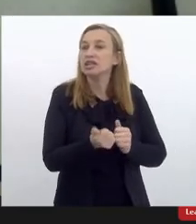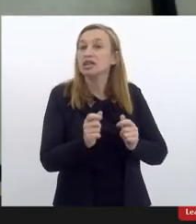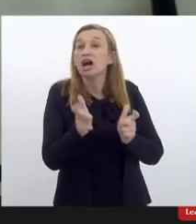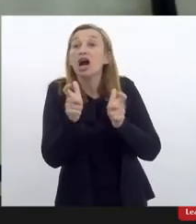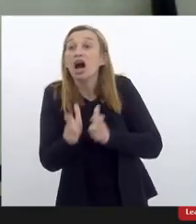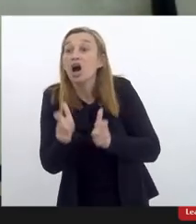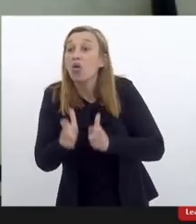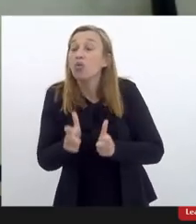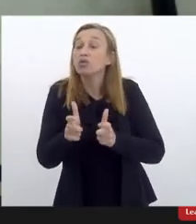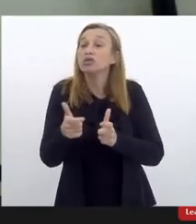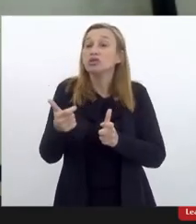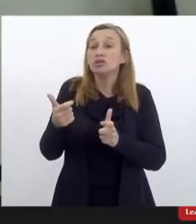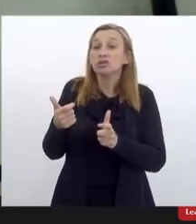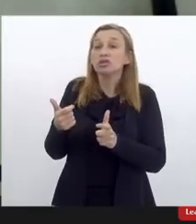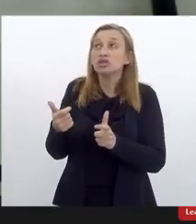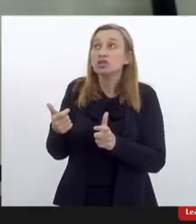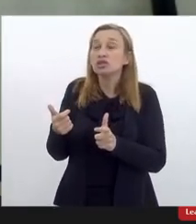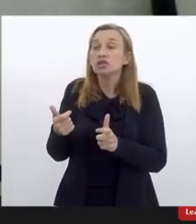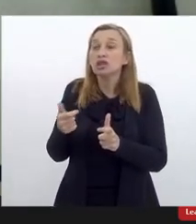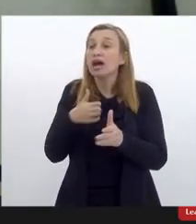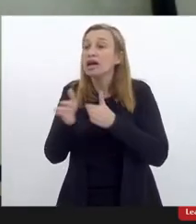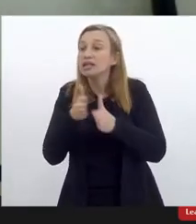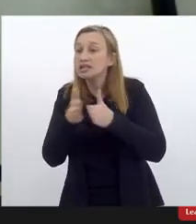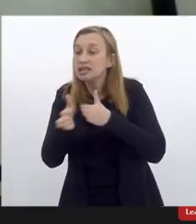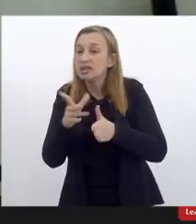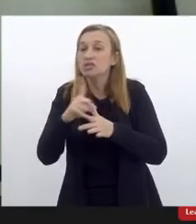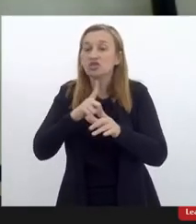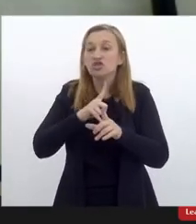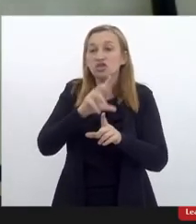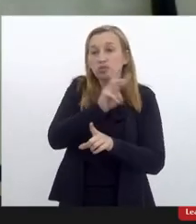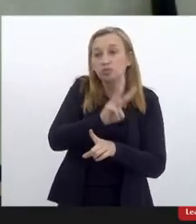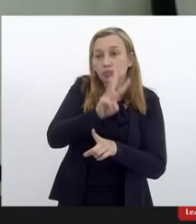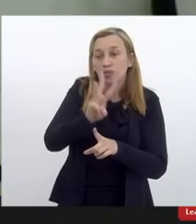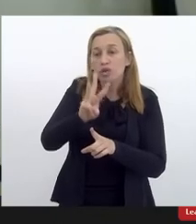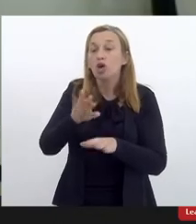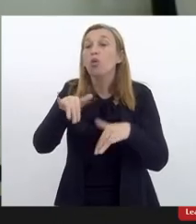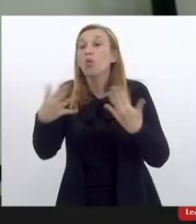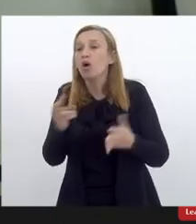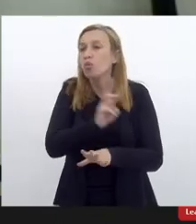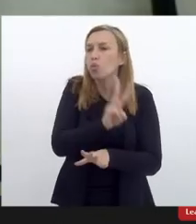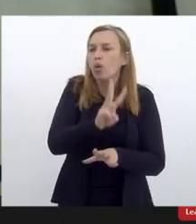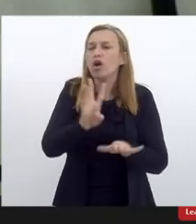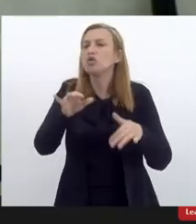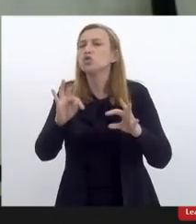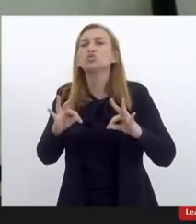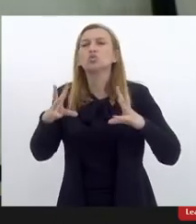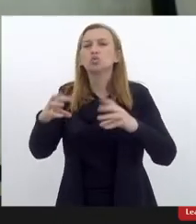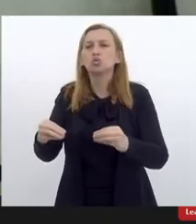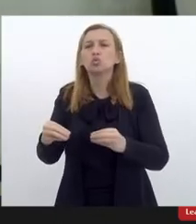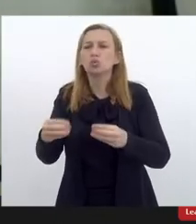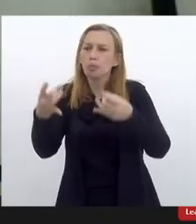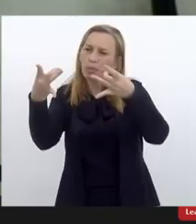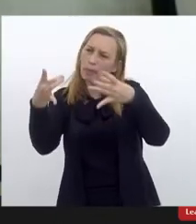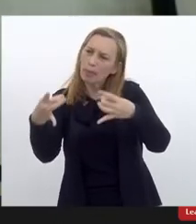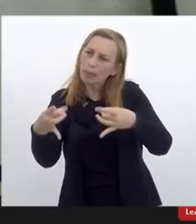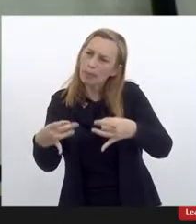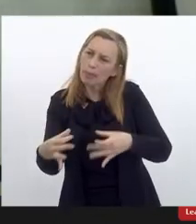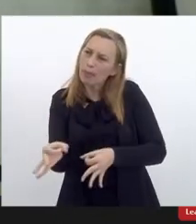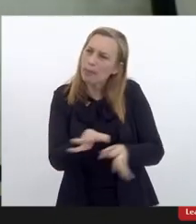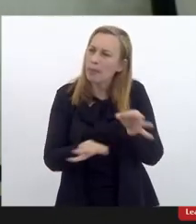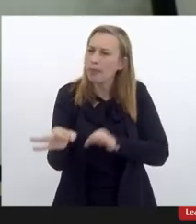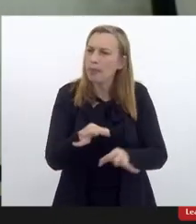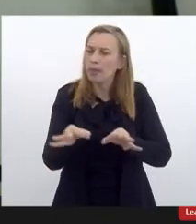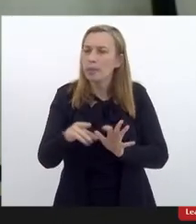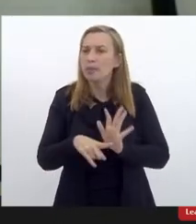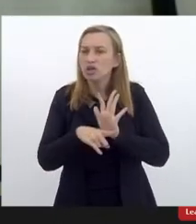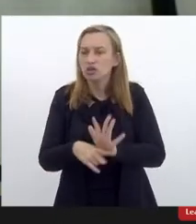aonde ele teria acesso ao site, qual site, tudo organizado para facilitar